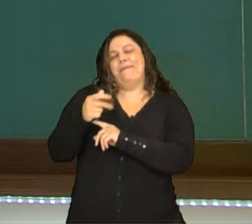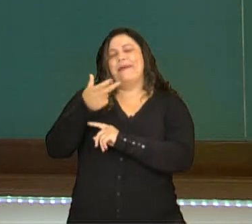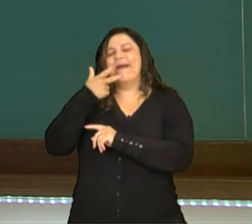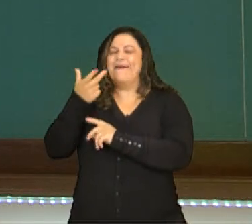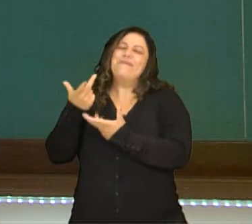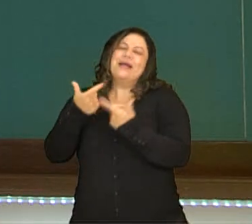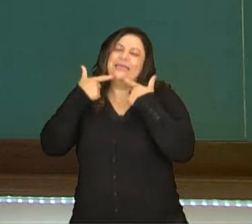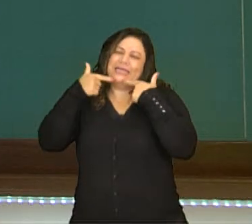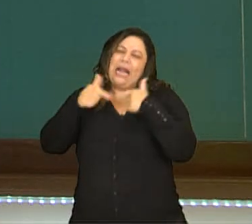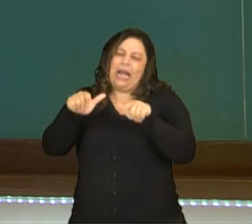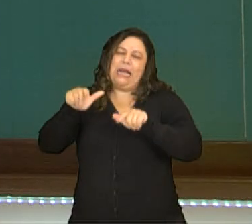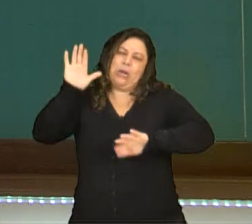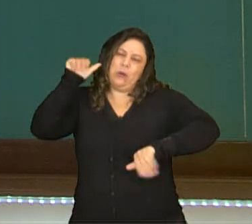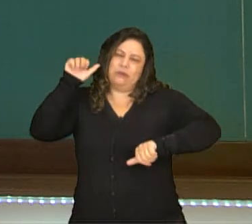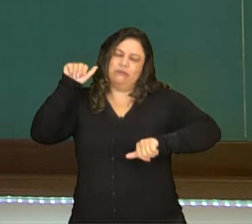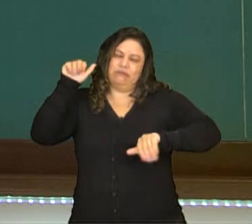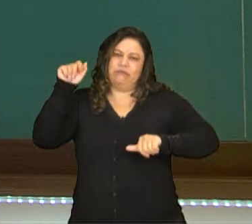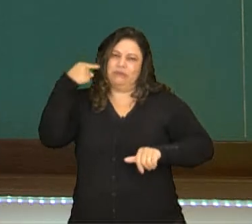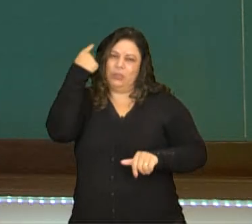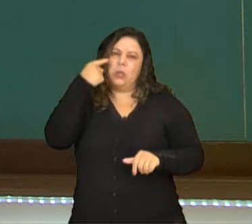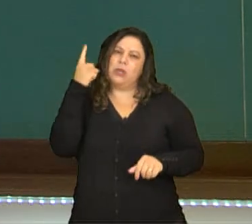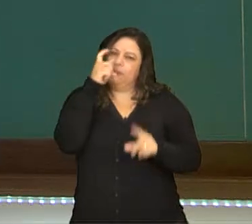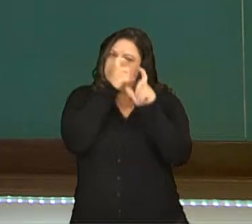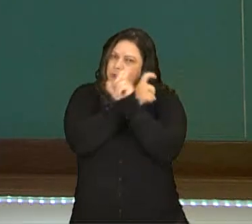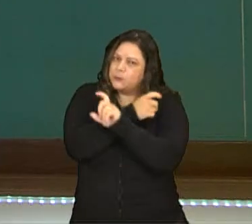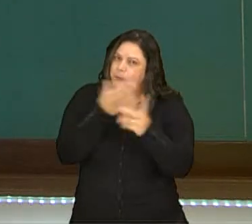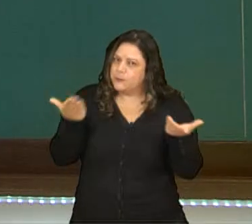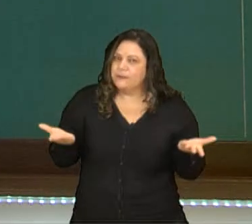mas eu espero que vocês tenham conseguido entender.